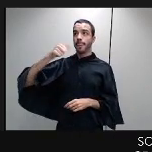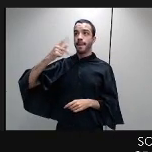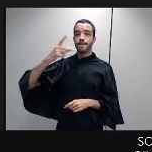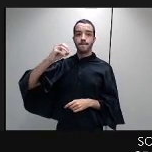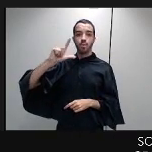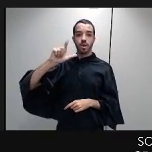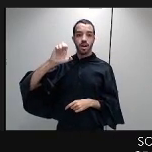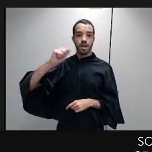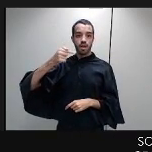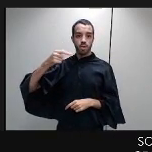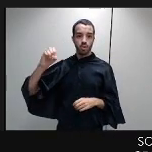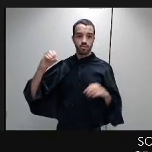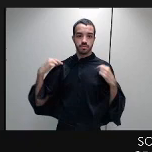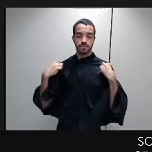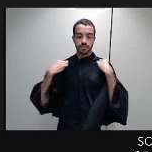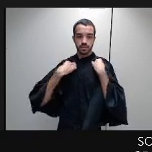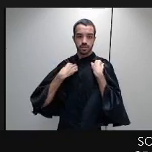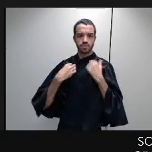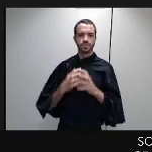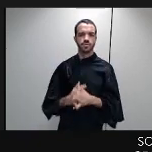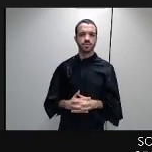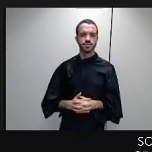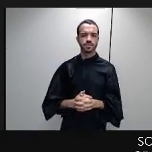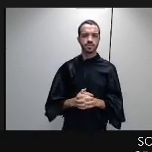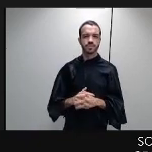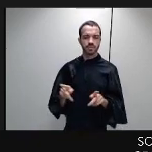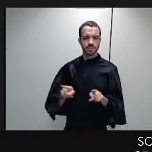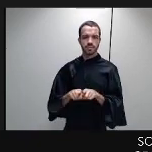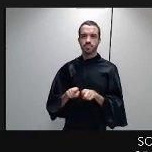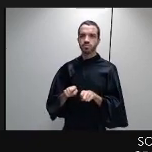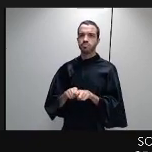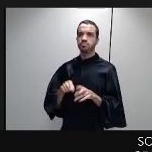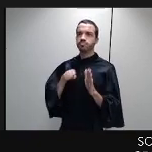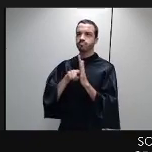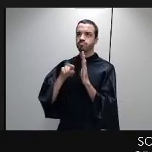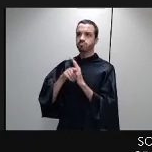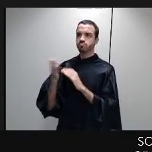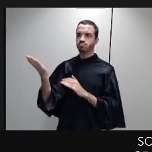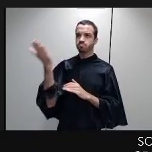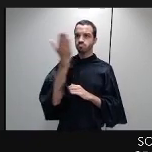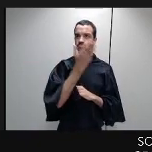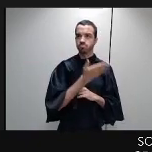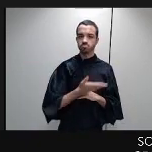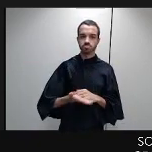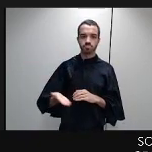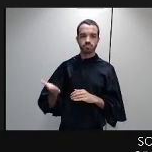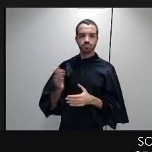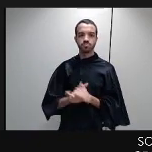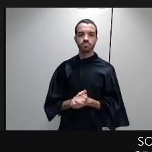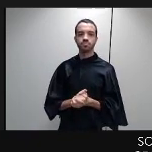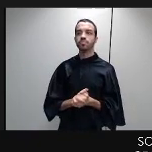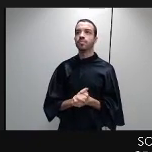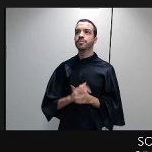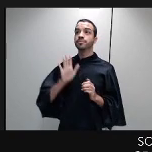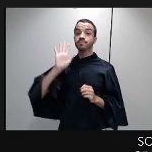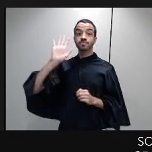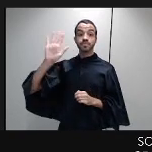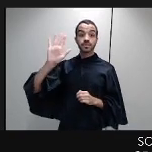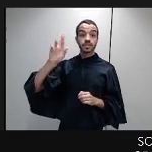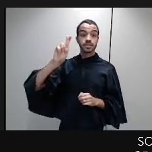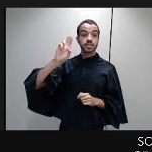aos demais pares a matéria que eu tinha aplicado Olha só não só um minutinho isso e